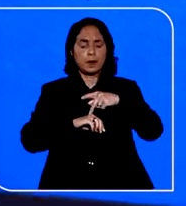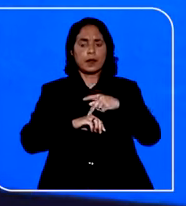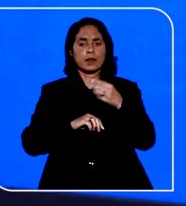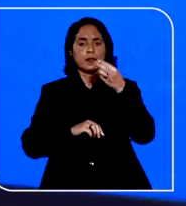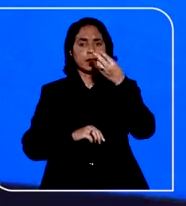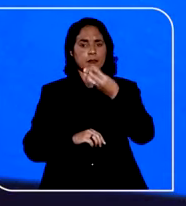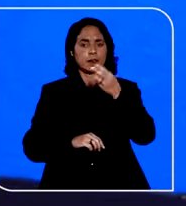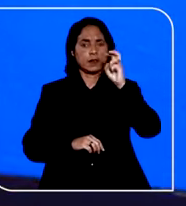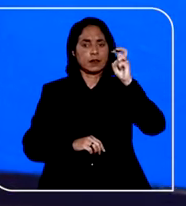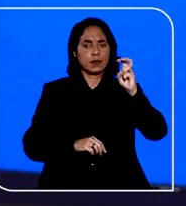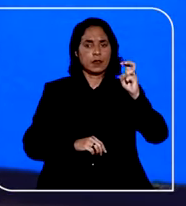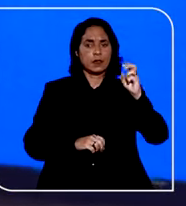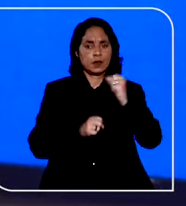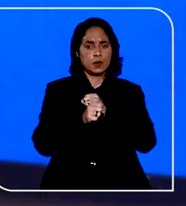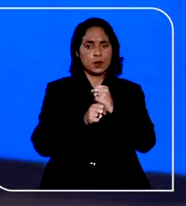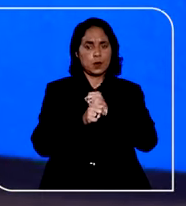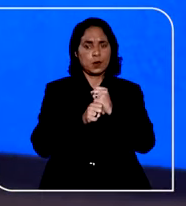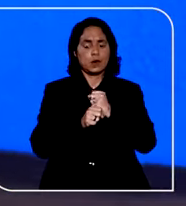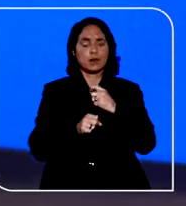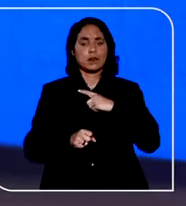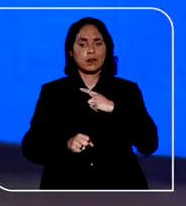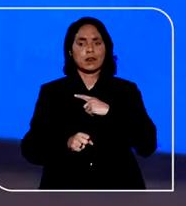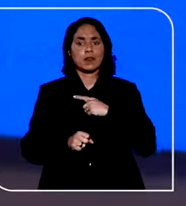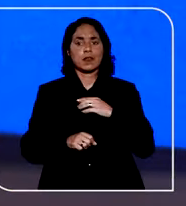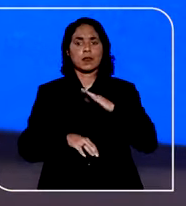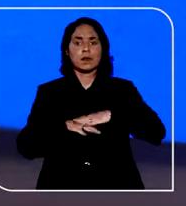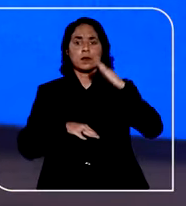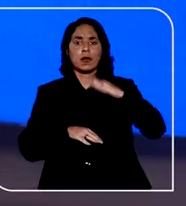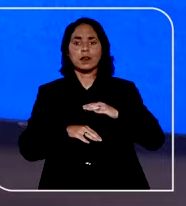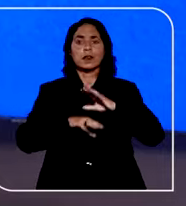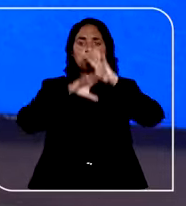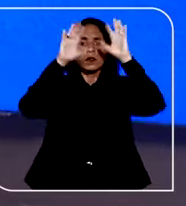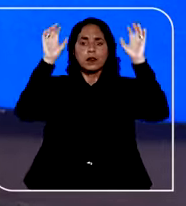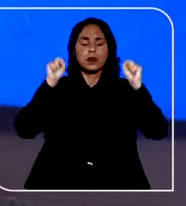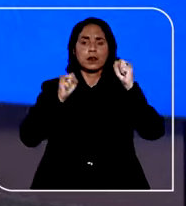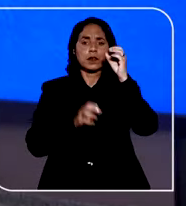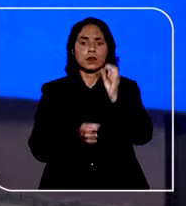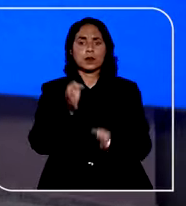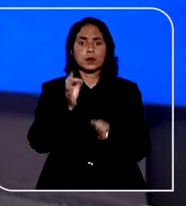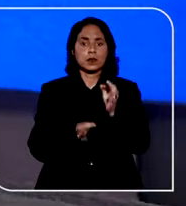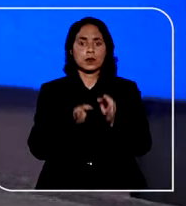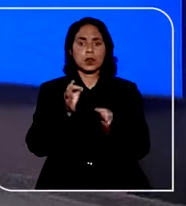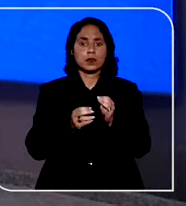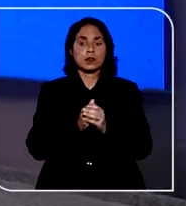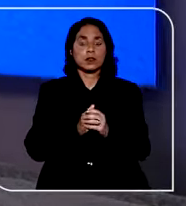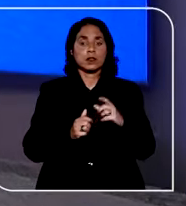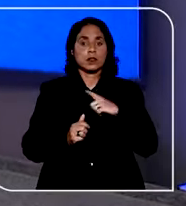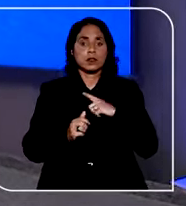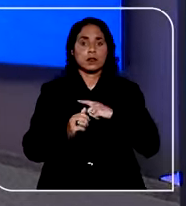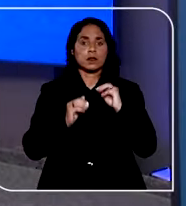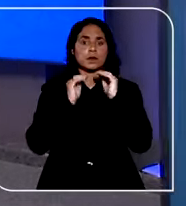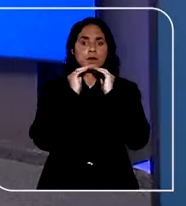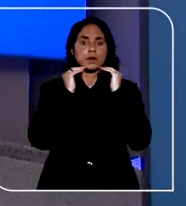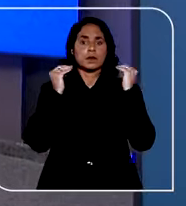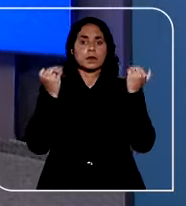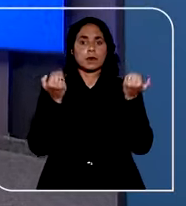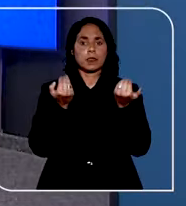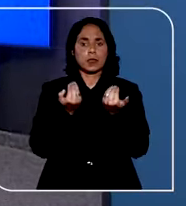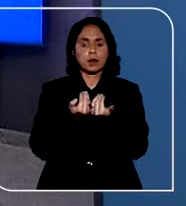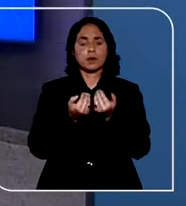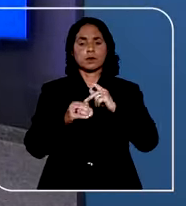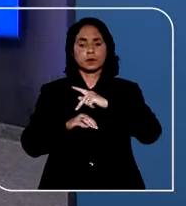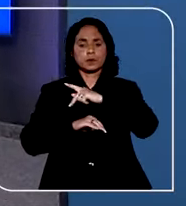comemorações do aniversário da corte o Superior Tribunal de Justiça sediou o fórum internacional cortes em